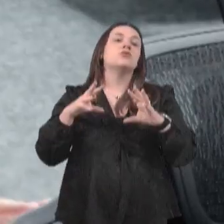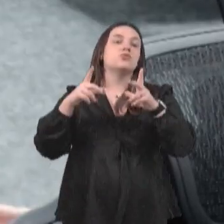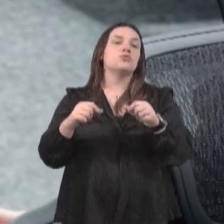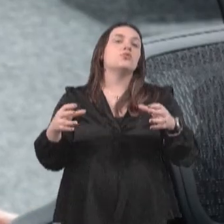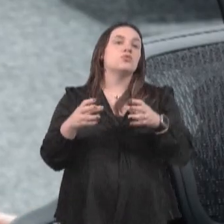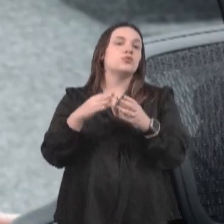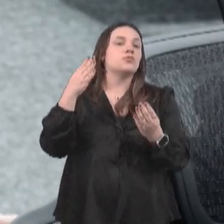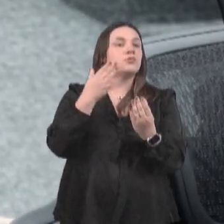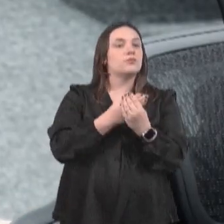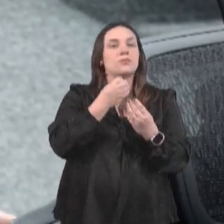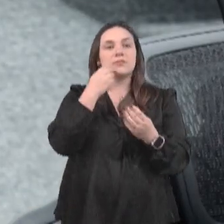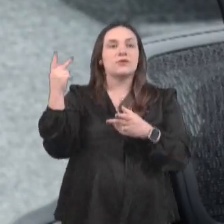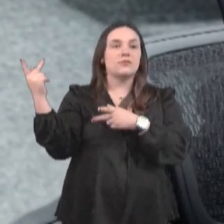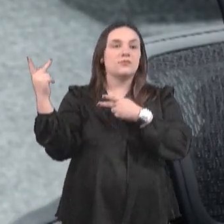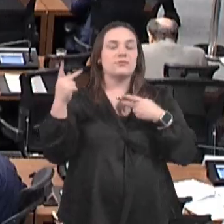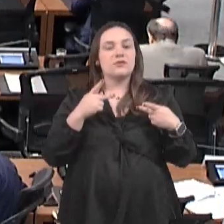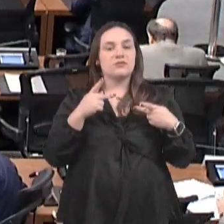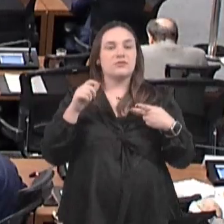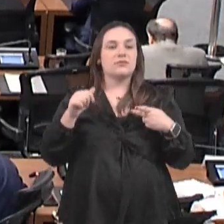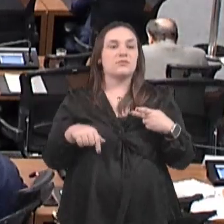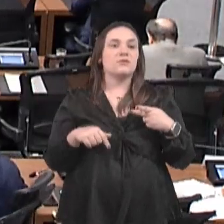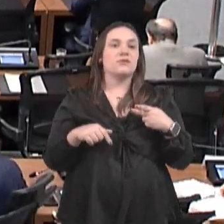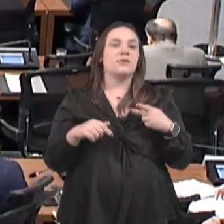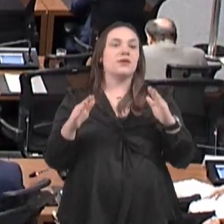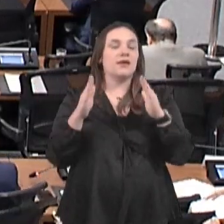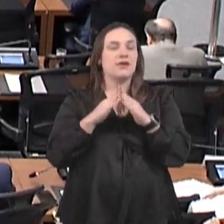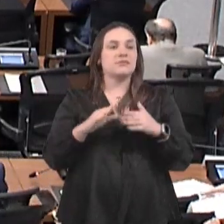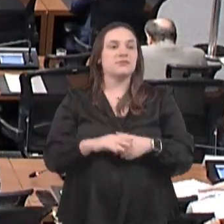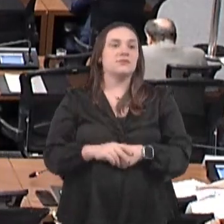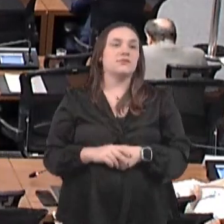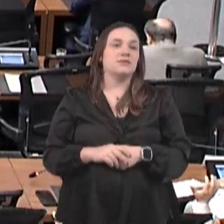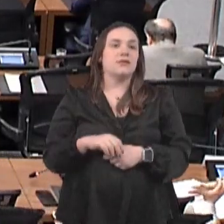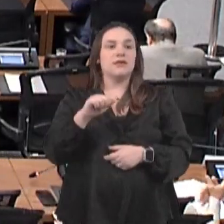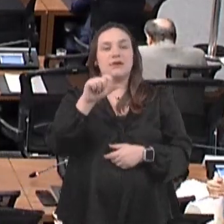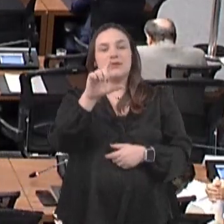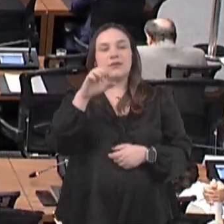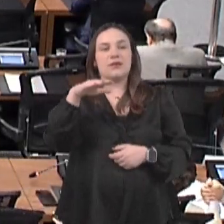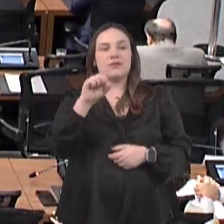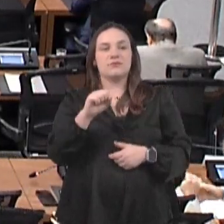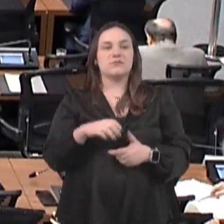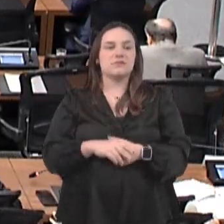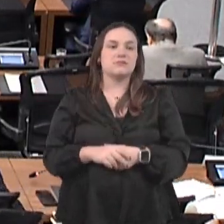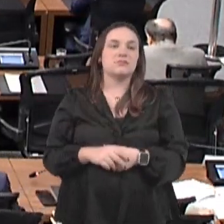time de Camapuã, sejam bem-vindos à nossa Alemes.